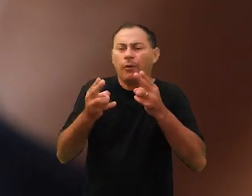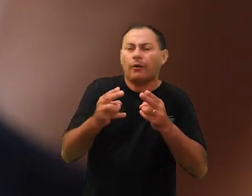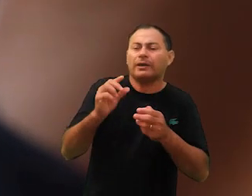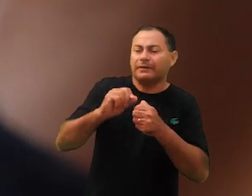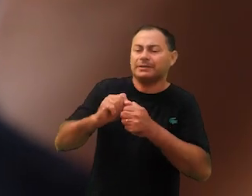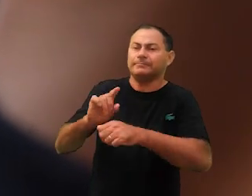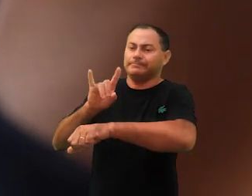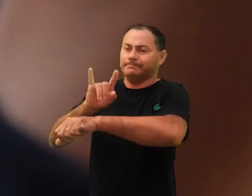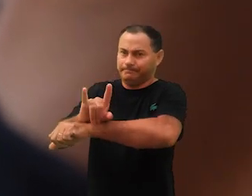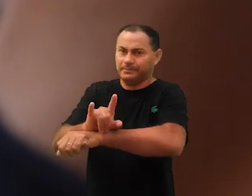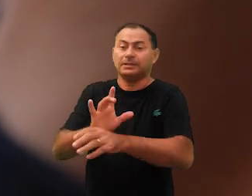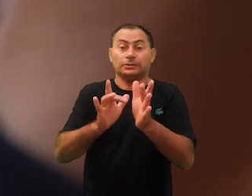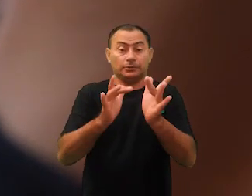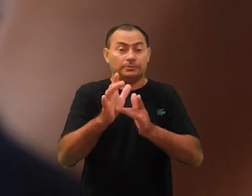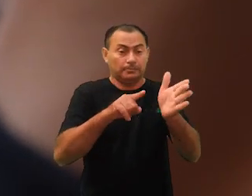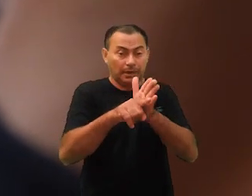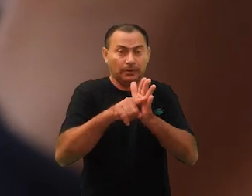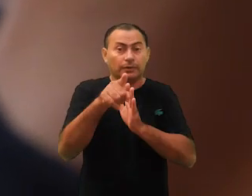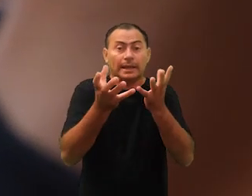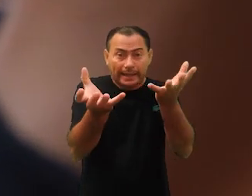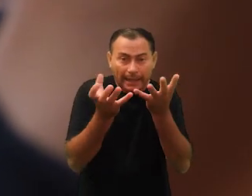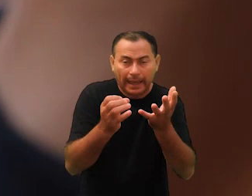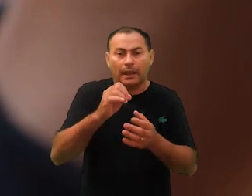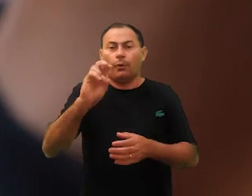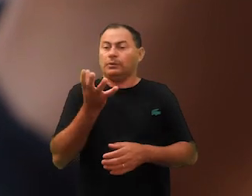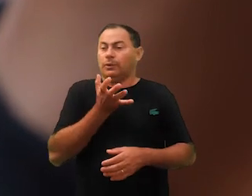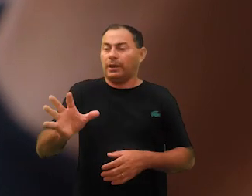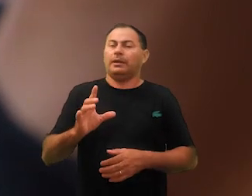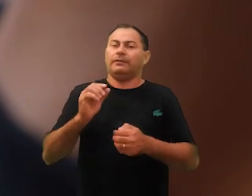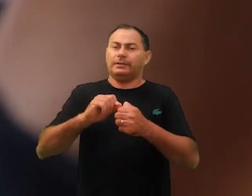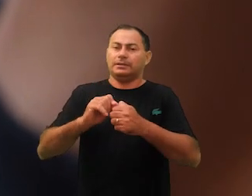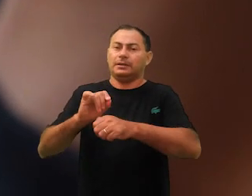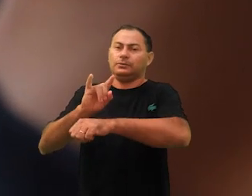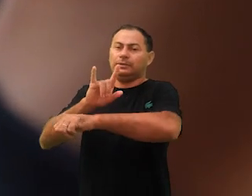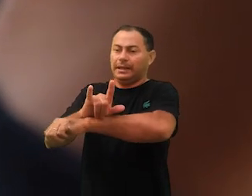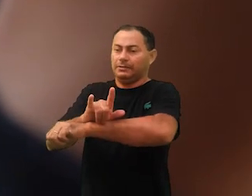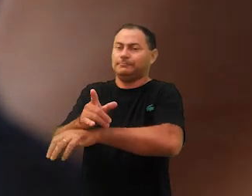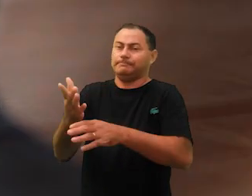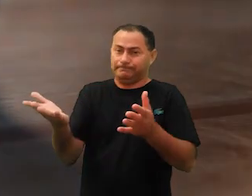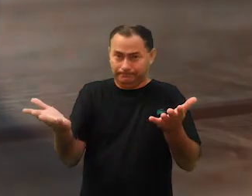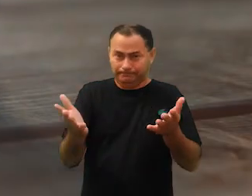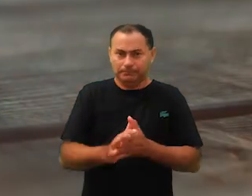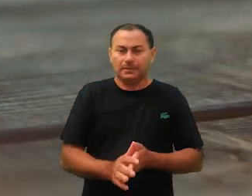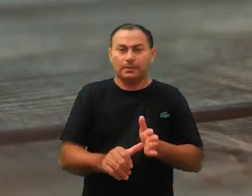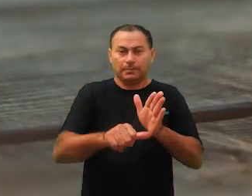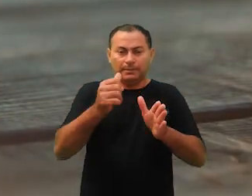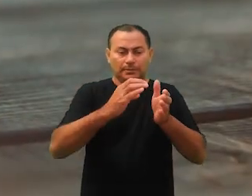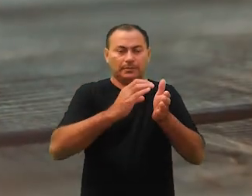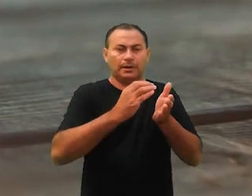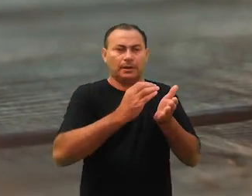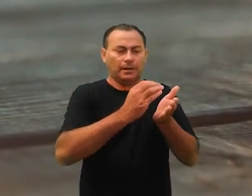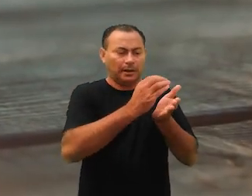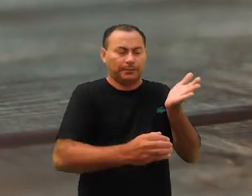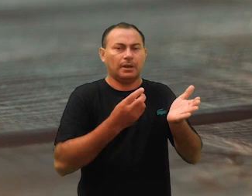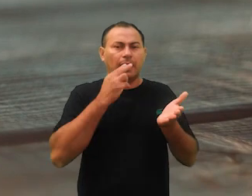cometer adultério. Ele está questionando se você quer ou não quer cometer adultério. No primeiro capítulo